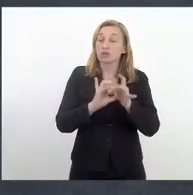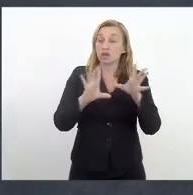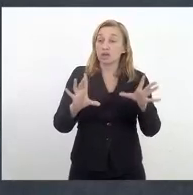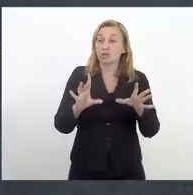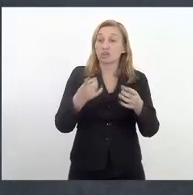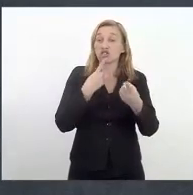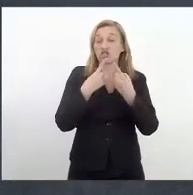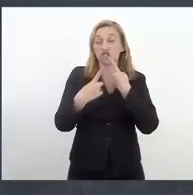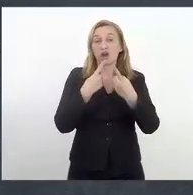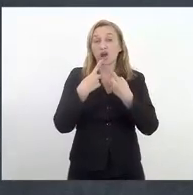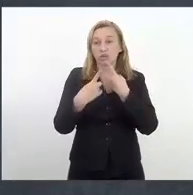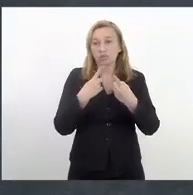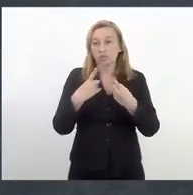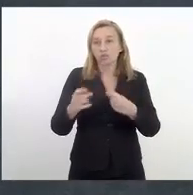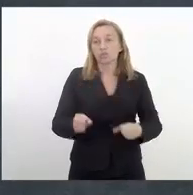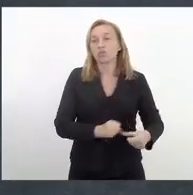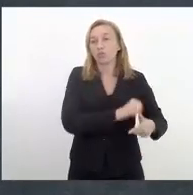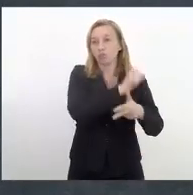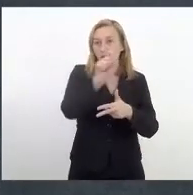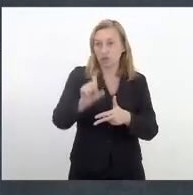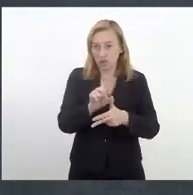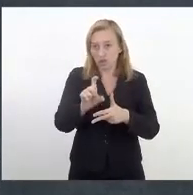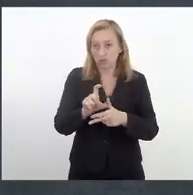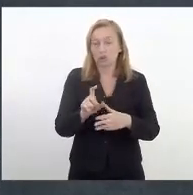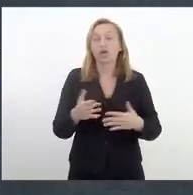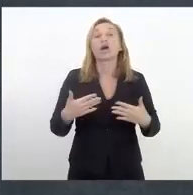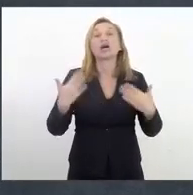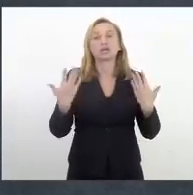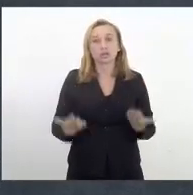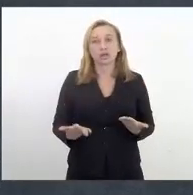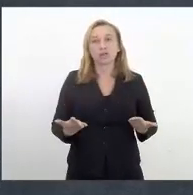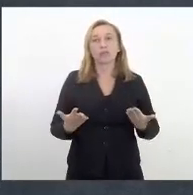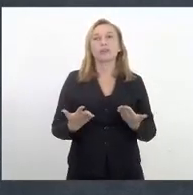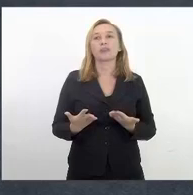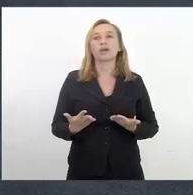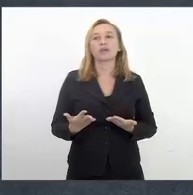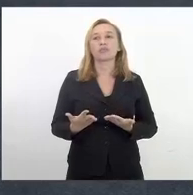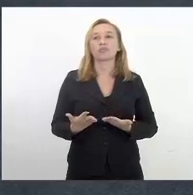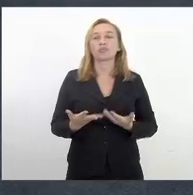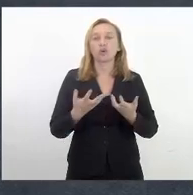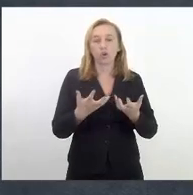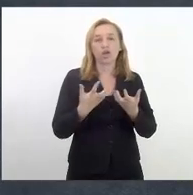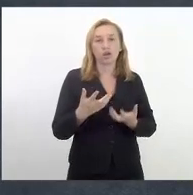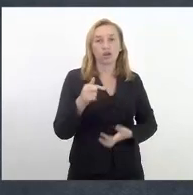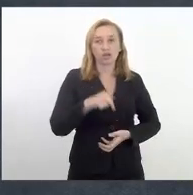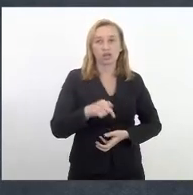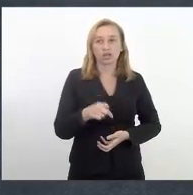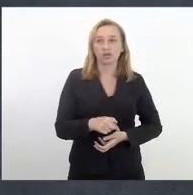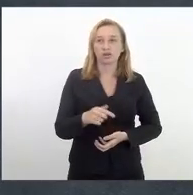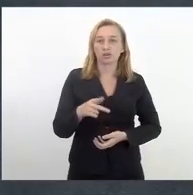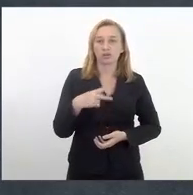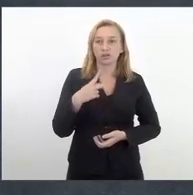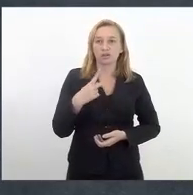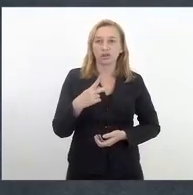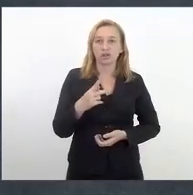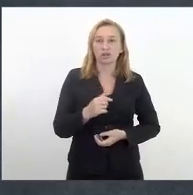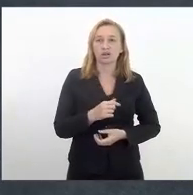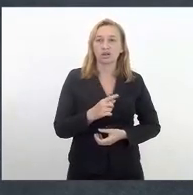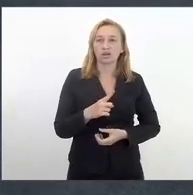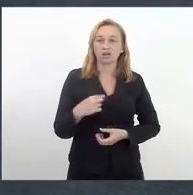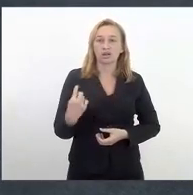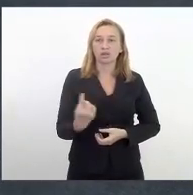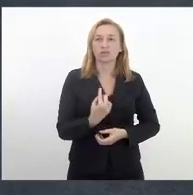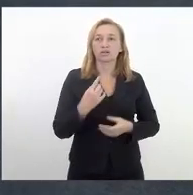de diálogo com Poder Executivo então é nessa sinergia que eu quero aqui declarar a nossa